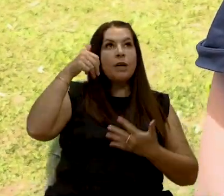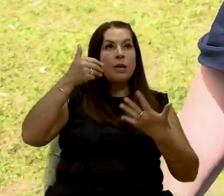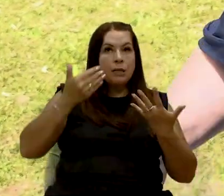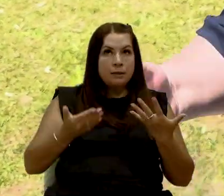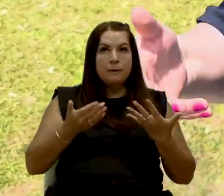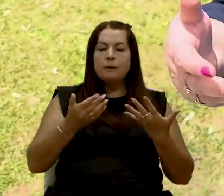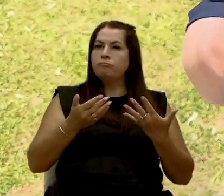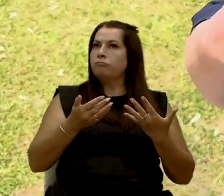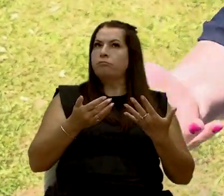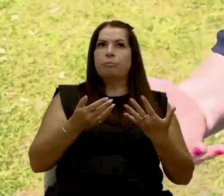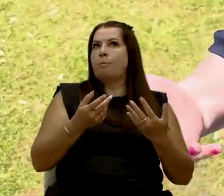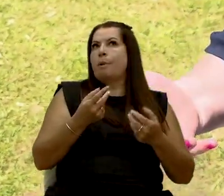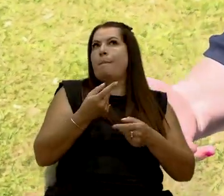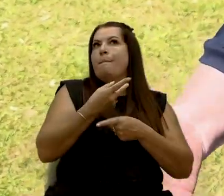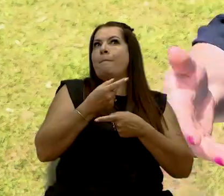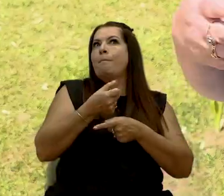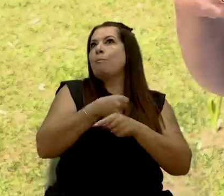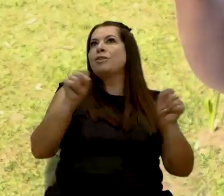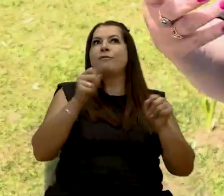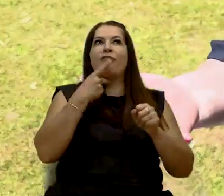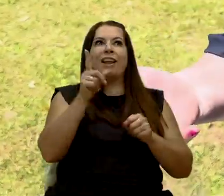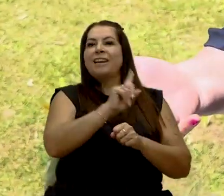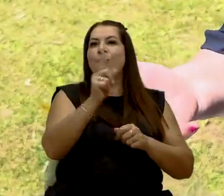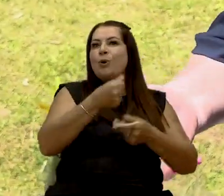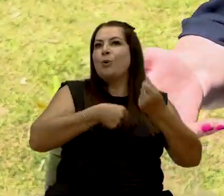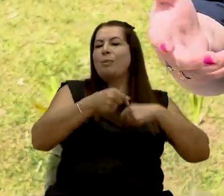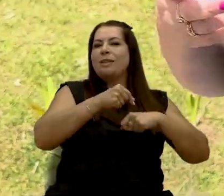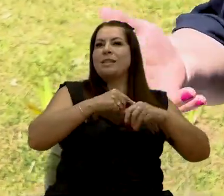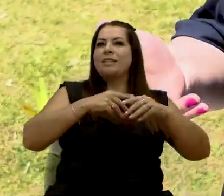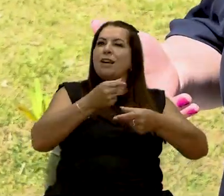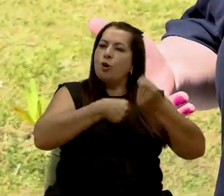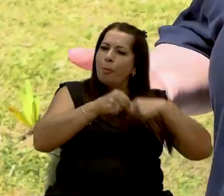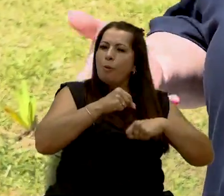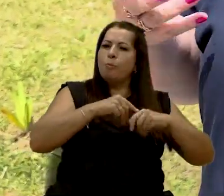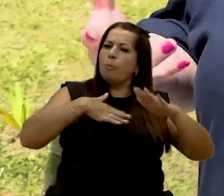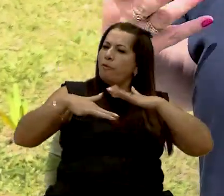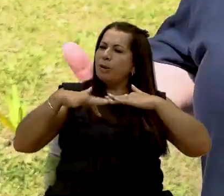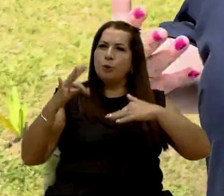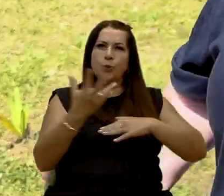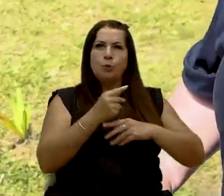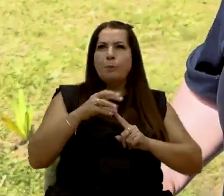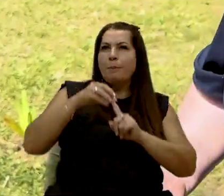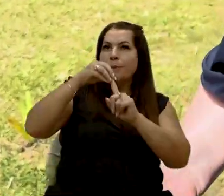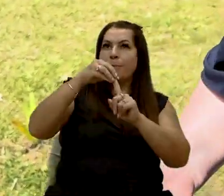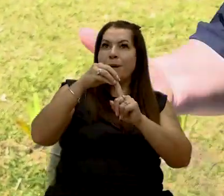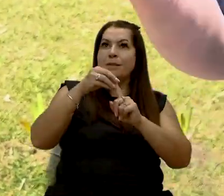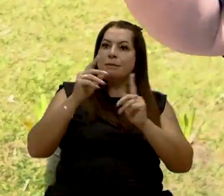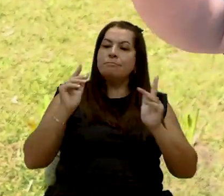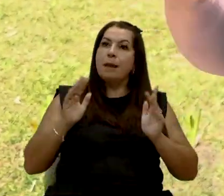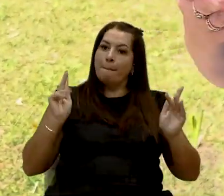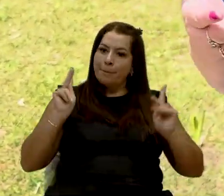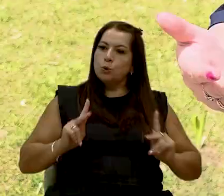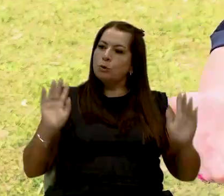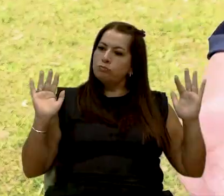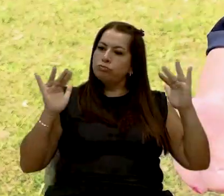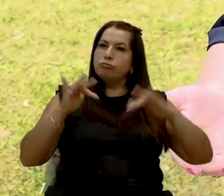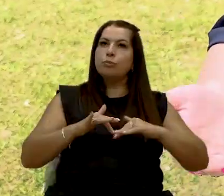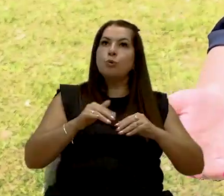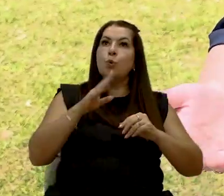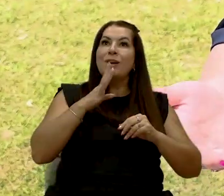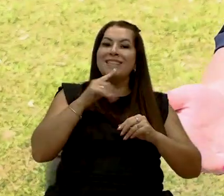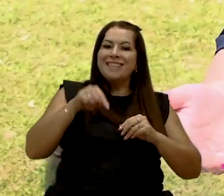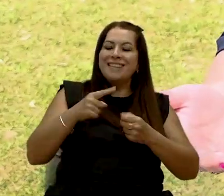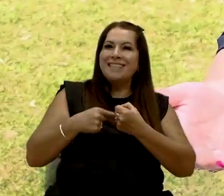prefeitura. Então, é inegável que movimenta toda a cidade no setor econômico, mas principalmente traz pessoas